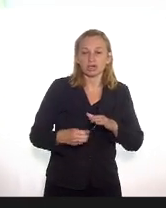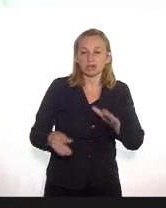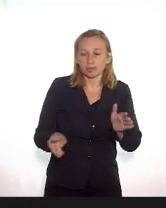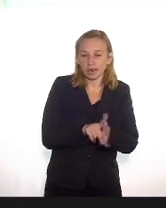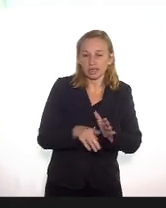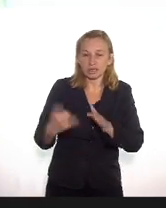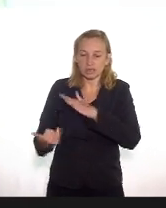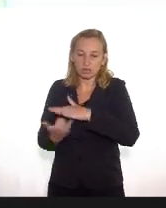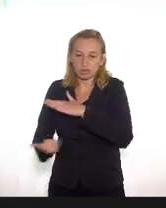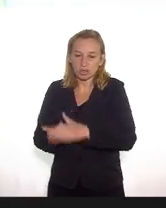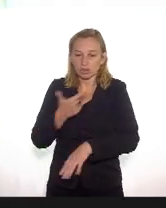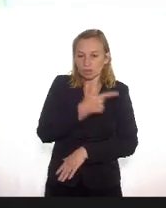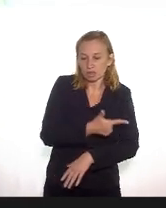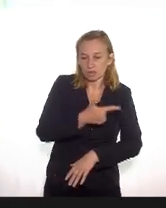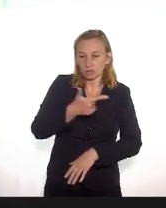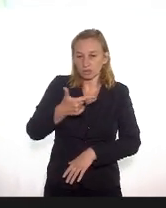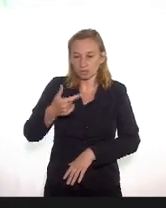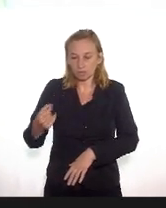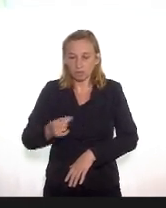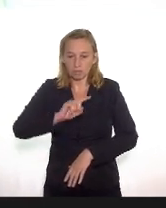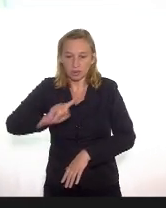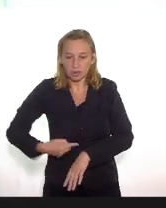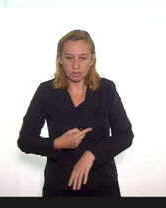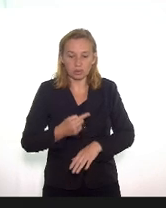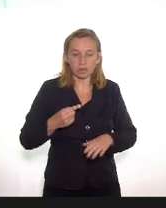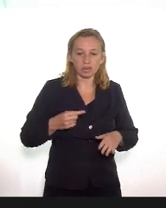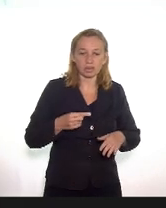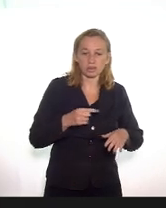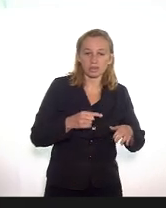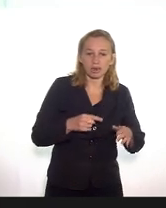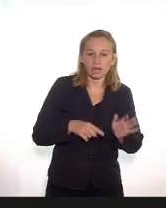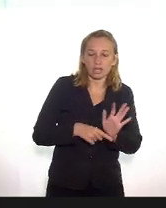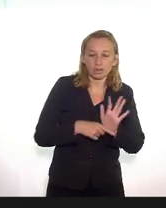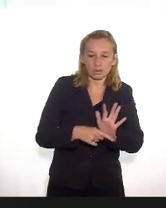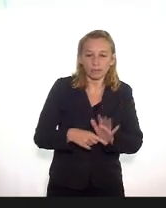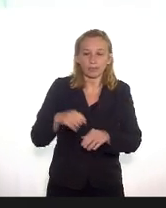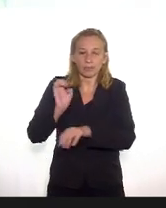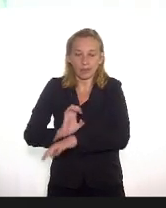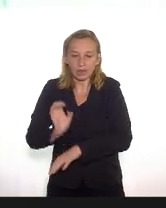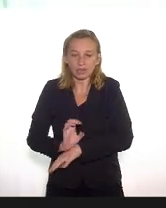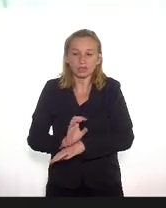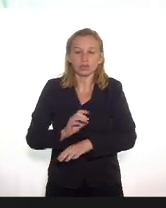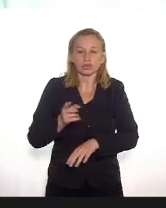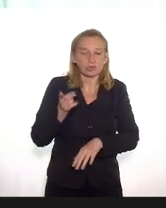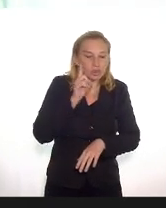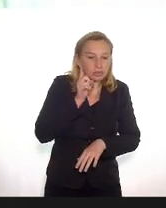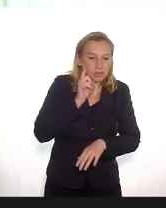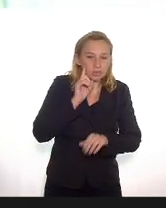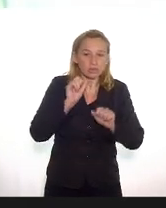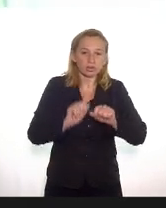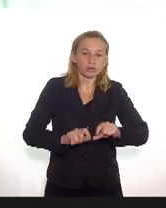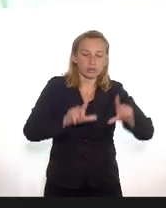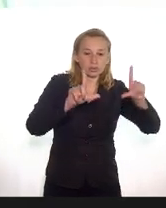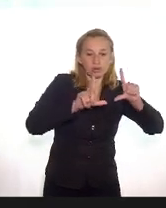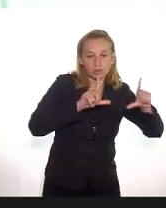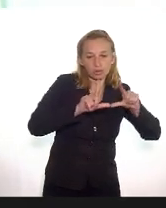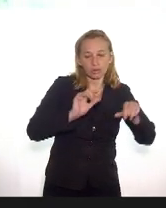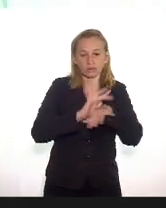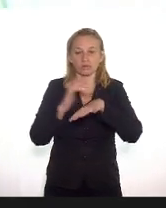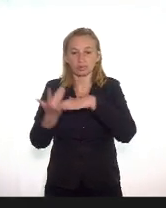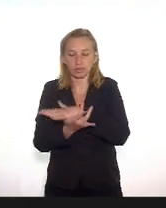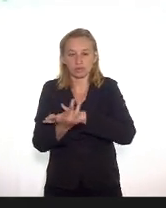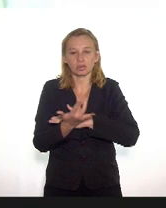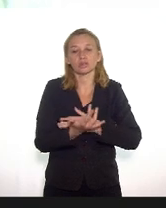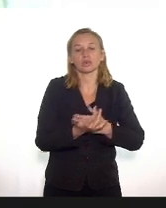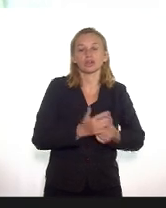200 mil pessoas atendidas no Estado, o tempo todo sendo motivo de propaganda nas redes sociais do governo do Estado do Rio de